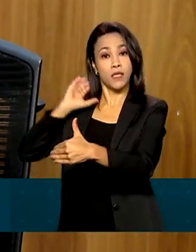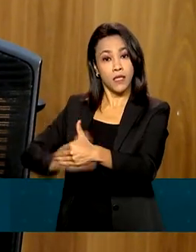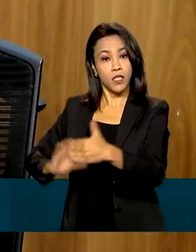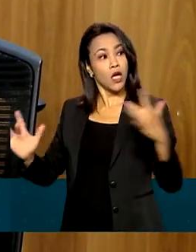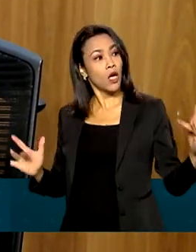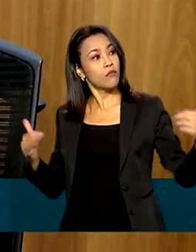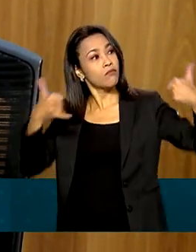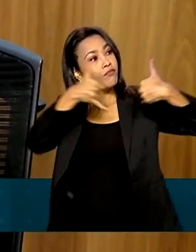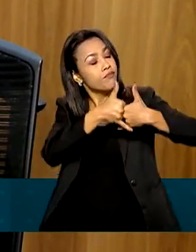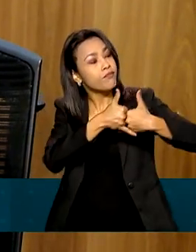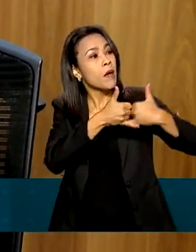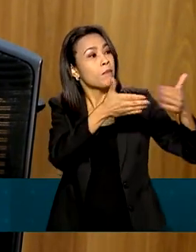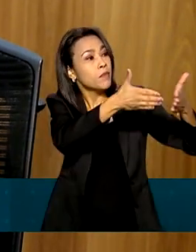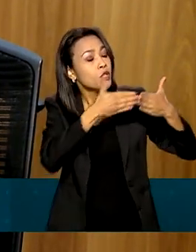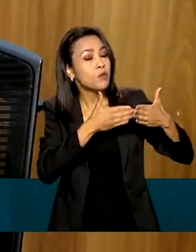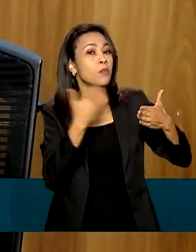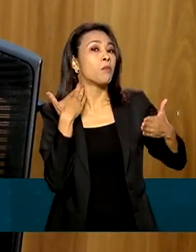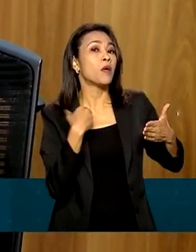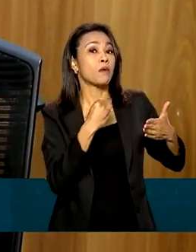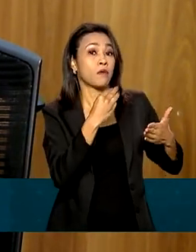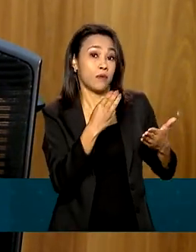Caixa e pediu que a gente antecipasse e assim será feito.